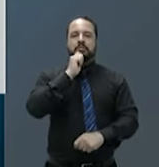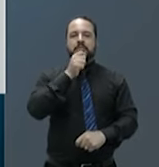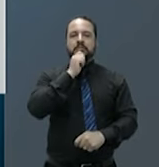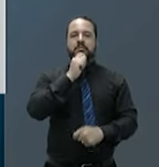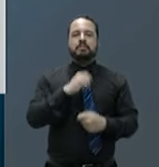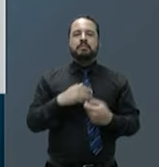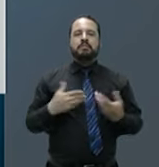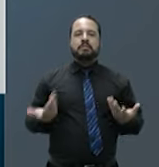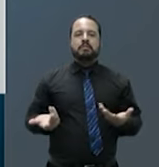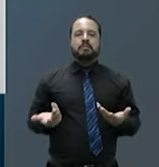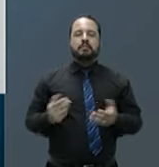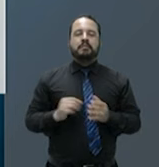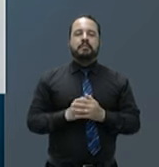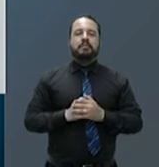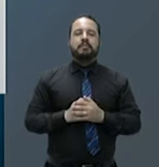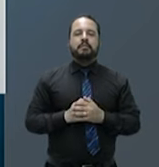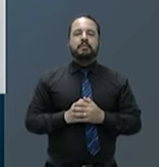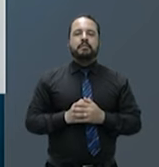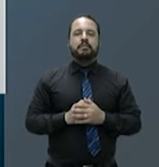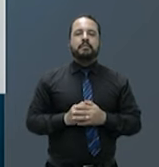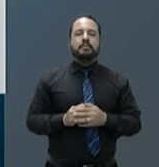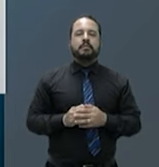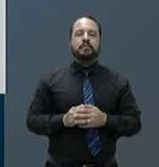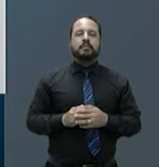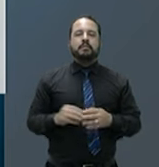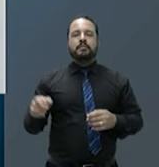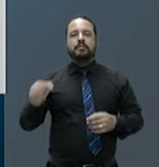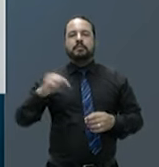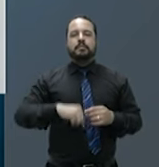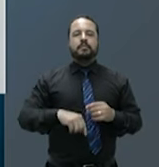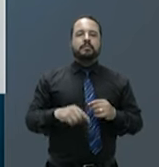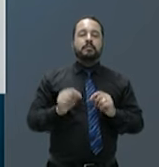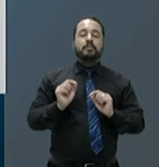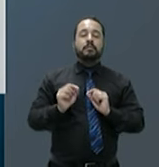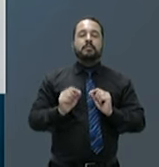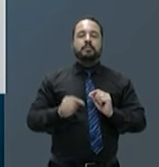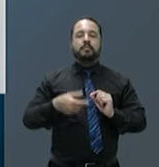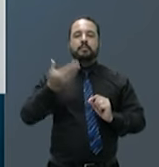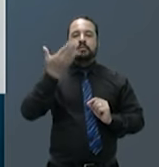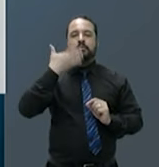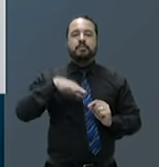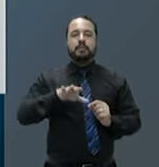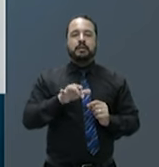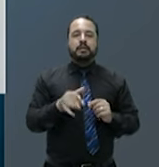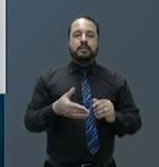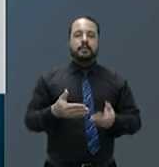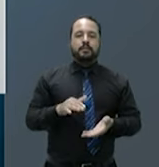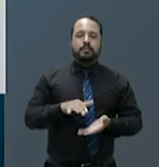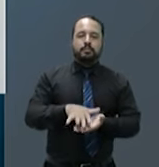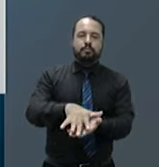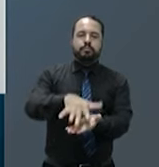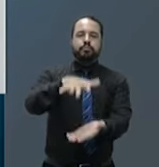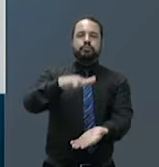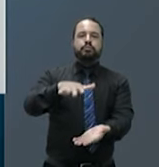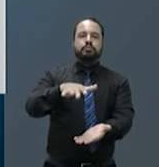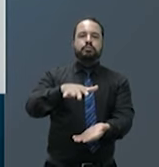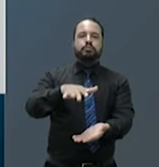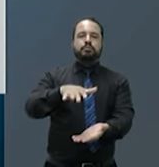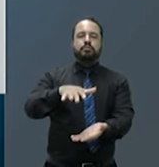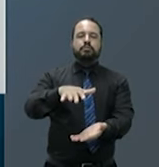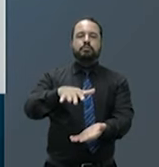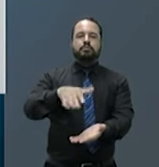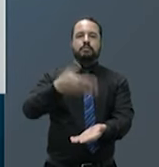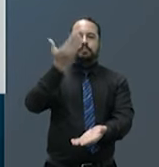ação rescisória, o mínimo esperado diante das sérias alegações trazidas aos autos. Apenas apresentou uma